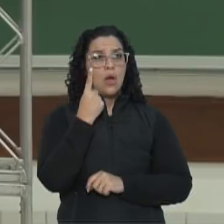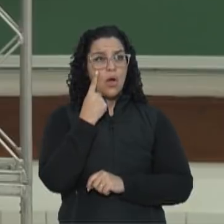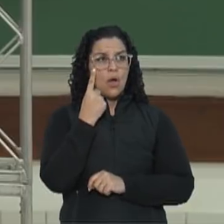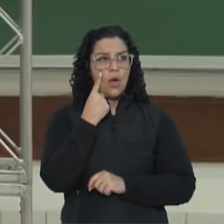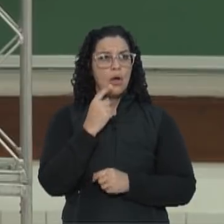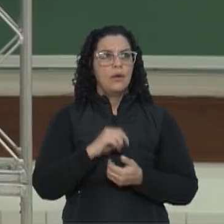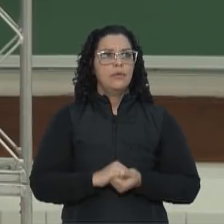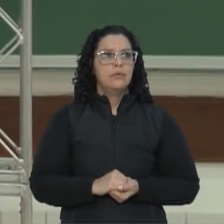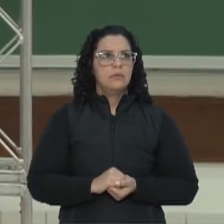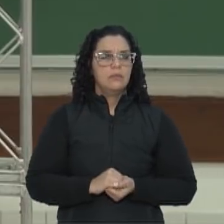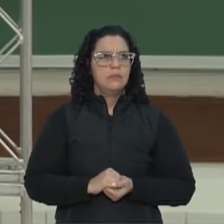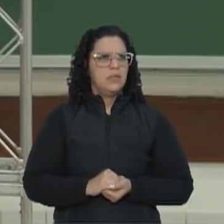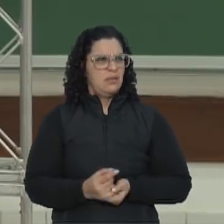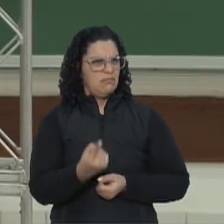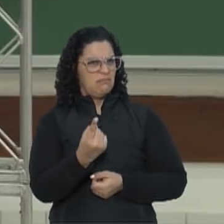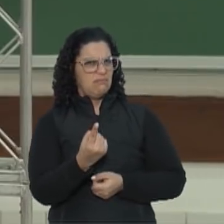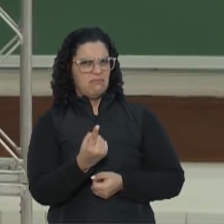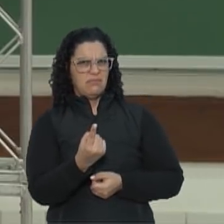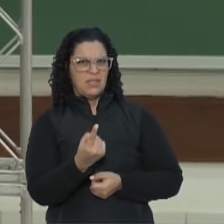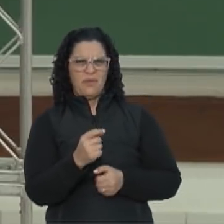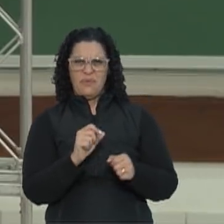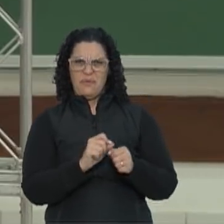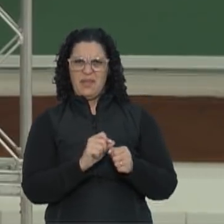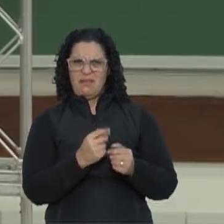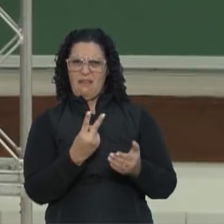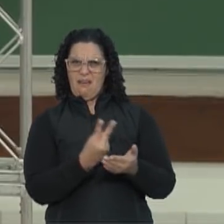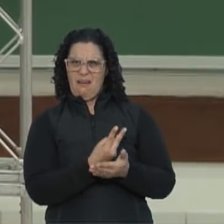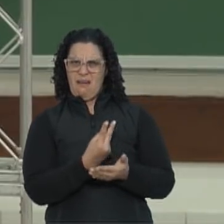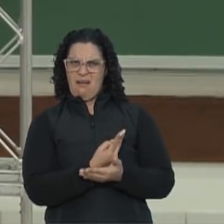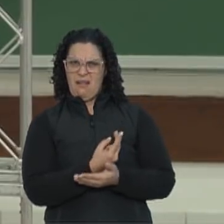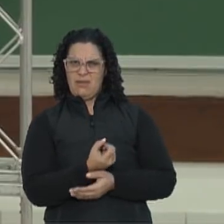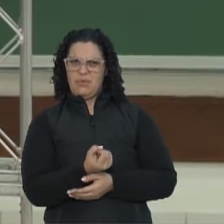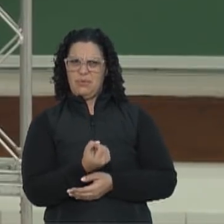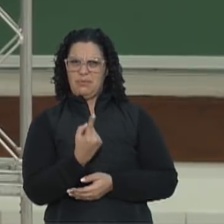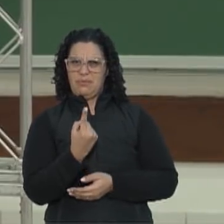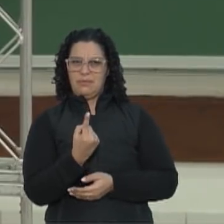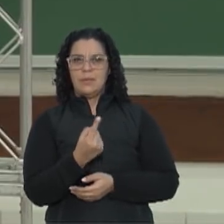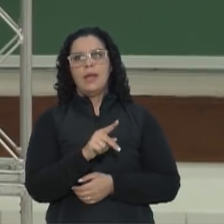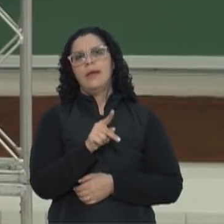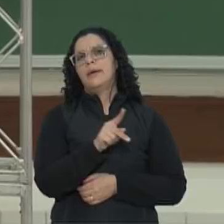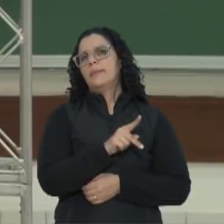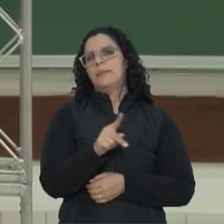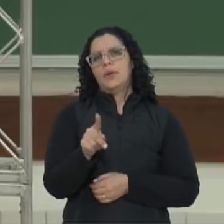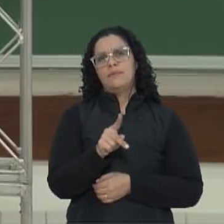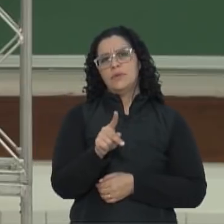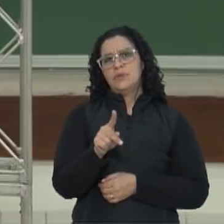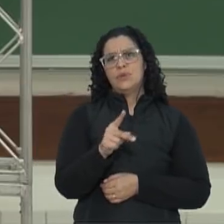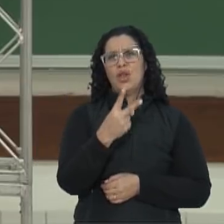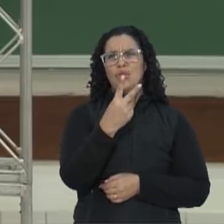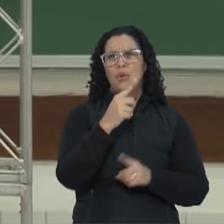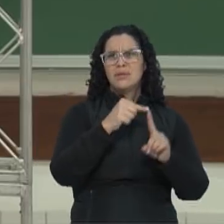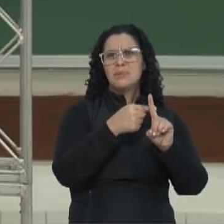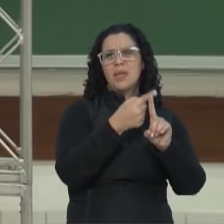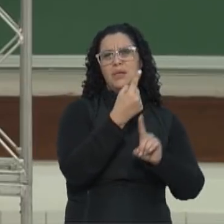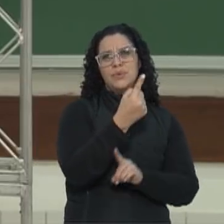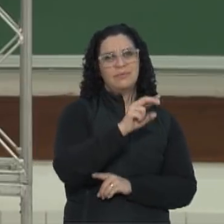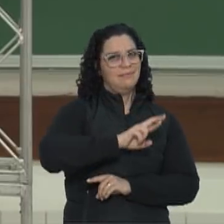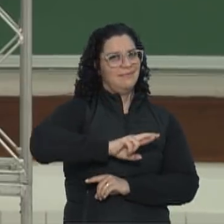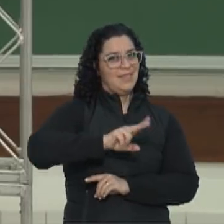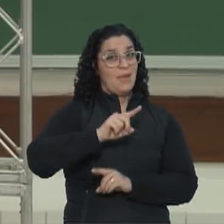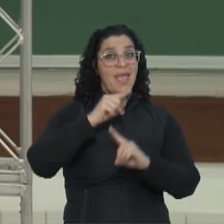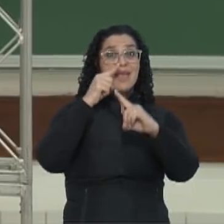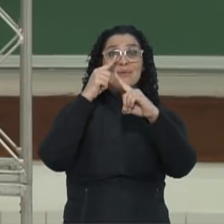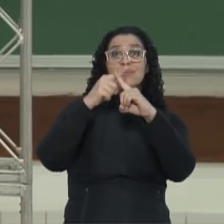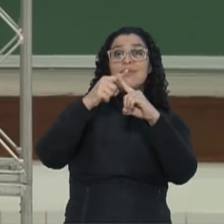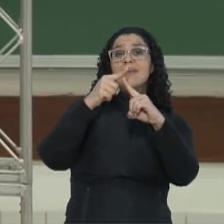Vamos verificar a soma. Ih, professora, o que a senhora errou ali? Ai, professora, você somou o 2 com 1. E a gente está